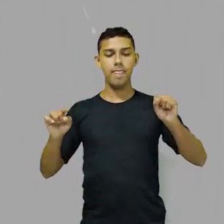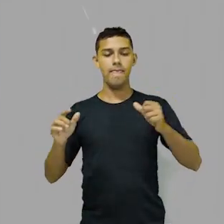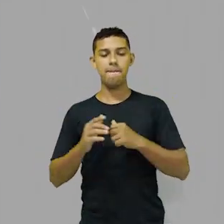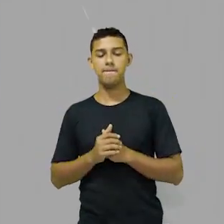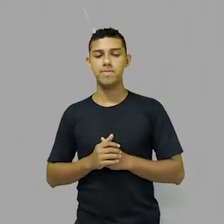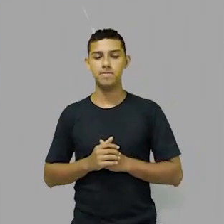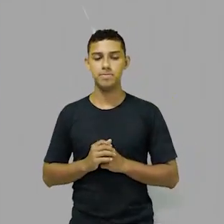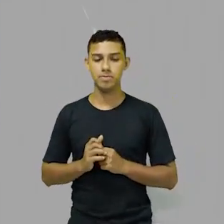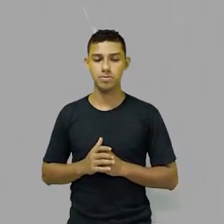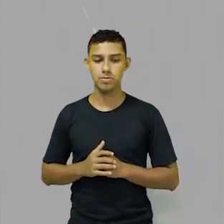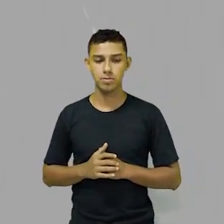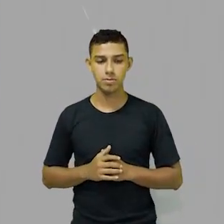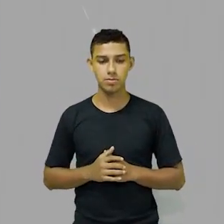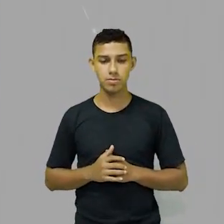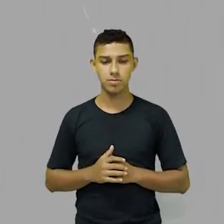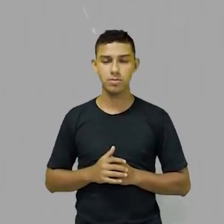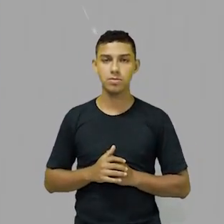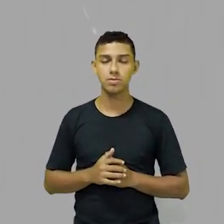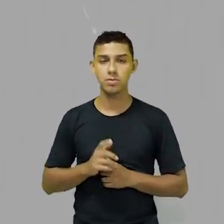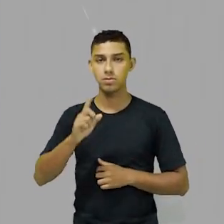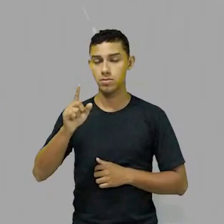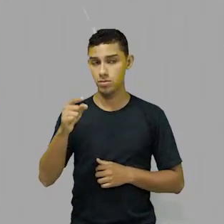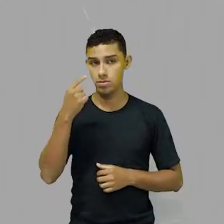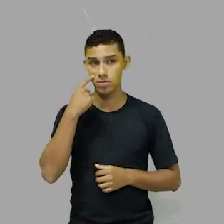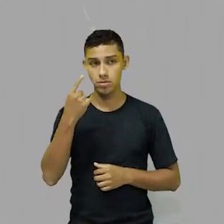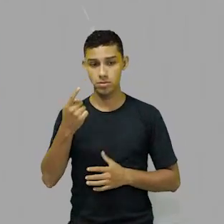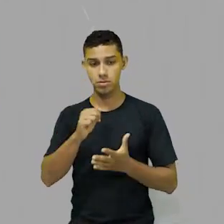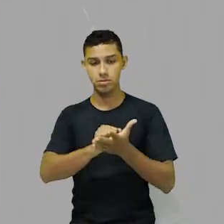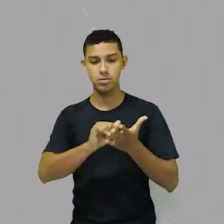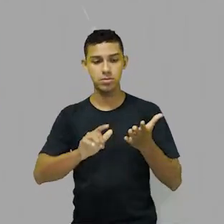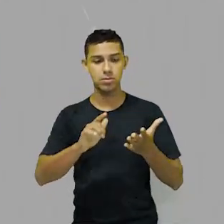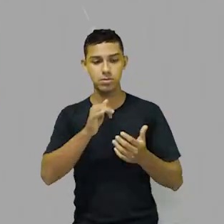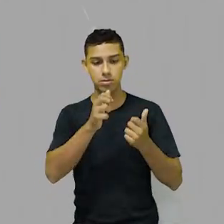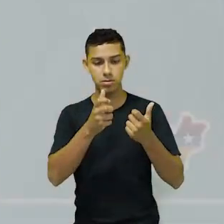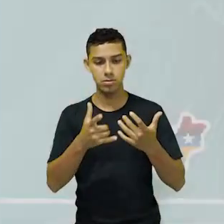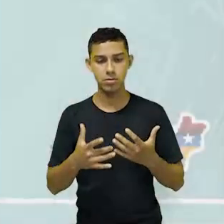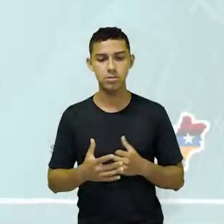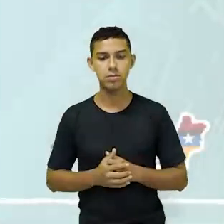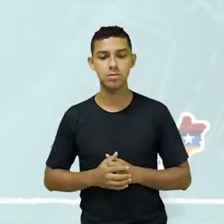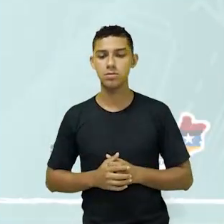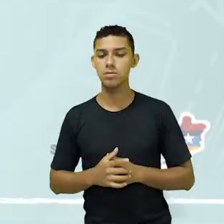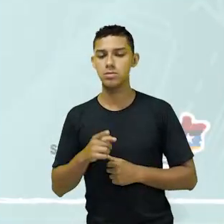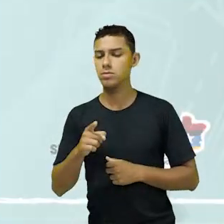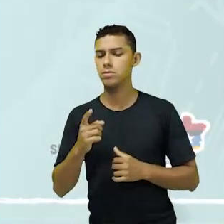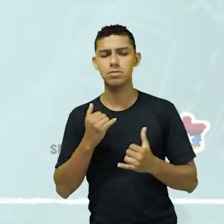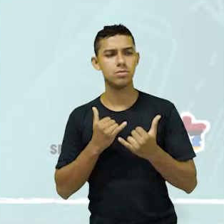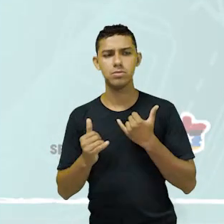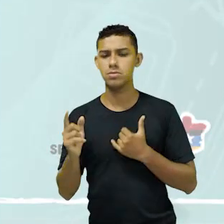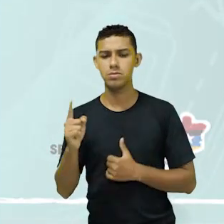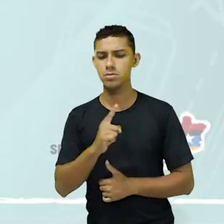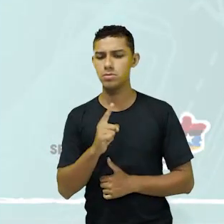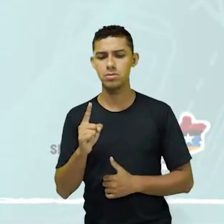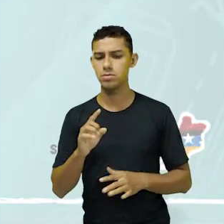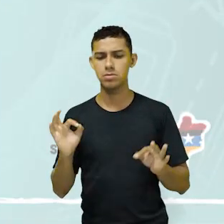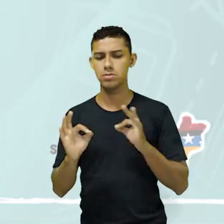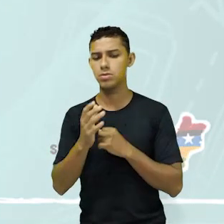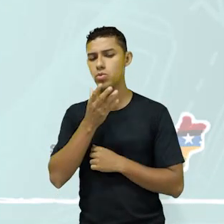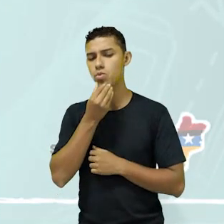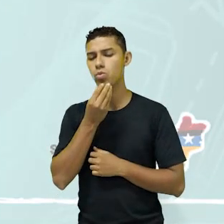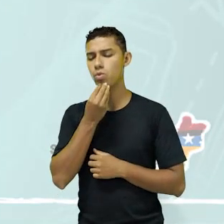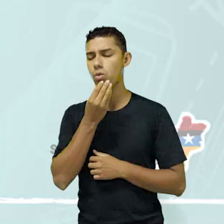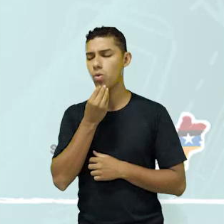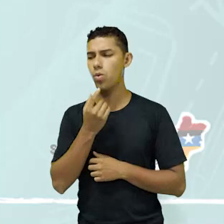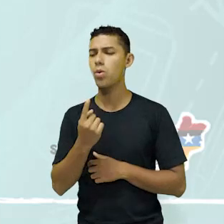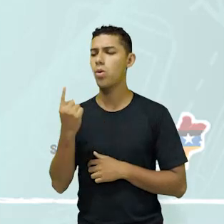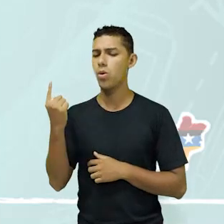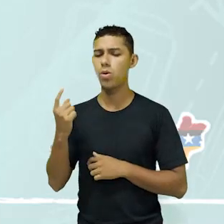Ok? Próxima questão, pessoal. Ela diz o seguinte. Você não se parece nadinha com o rapaz simpático,